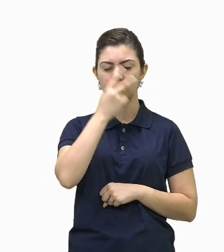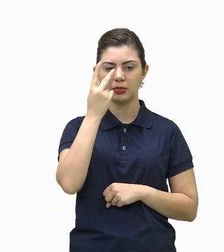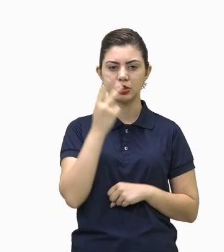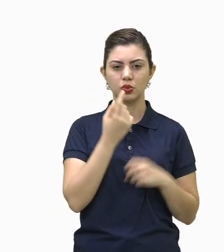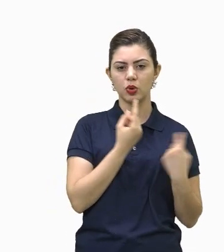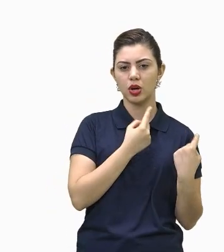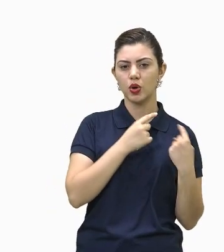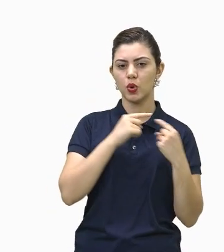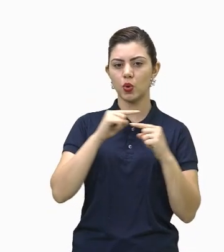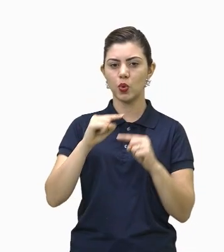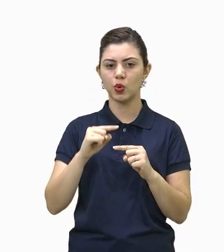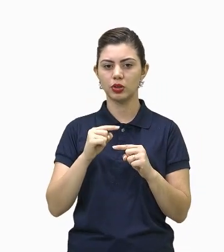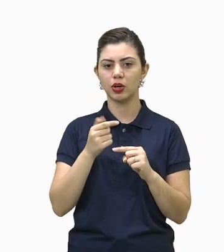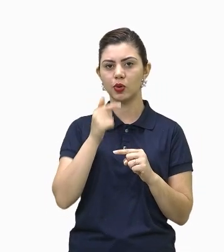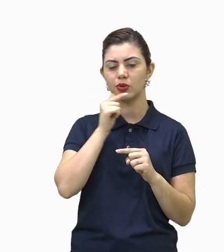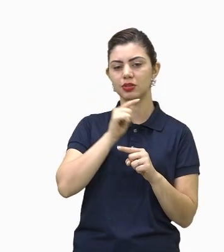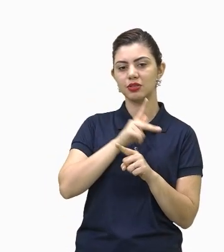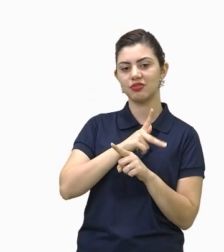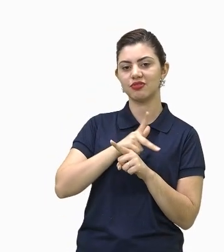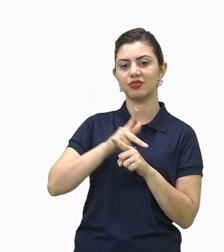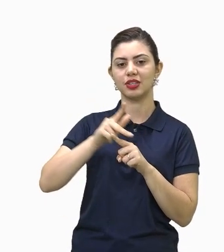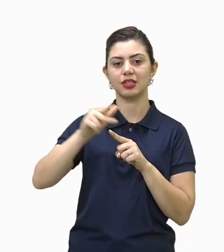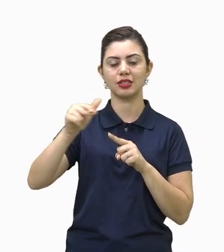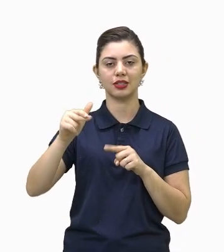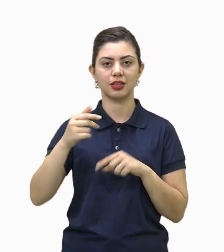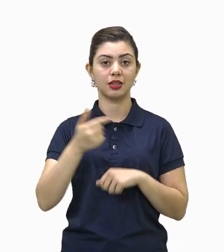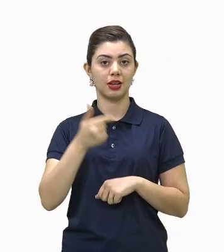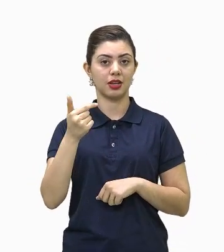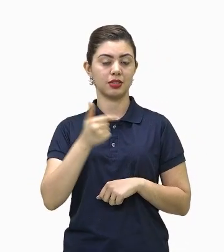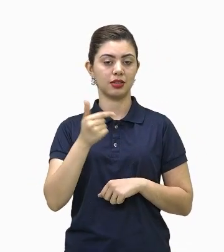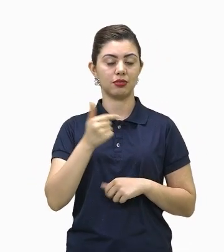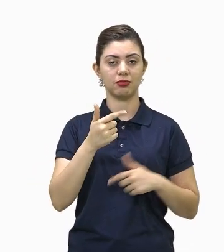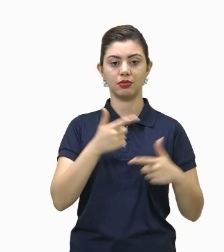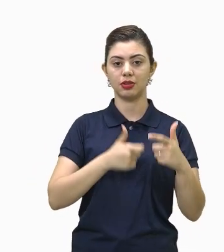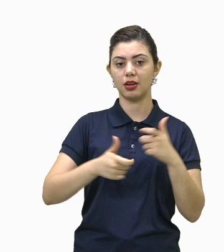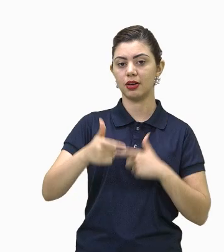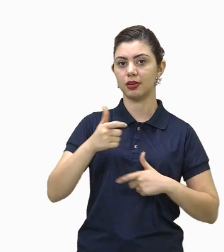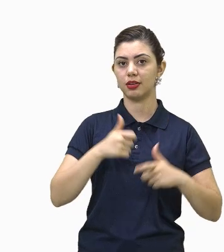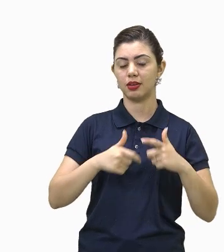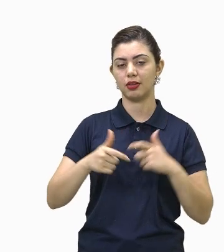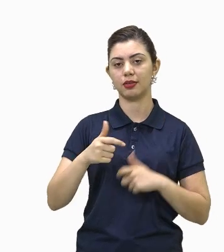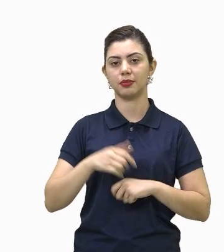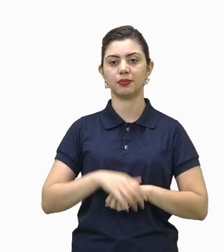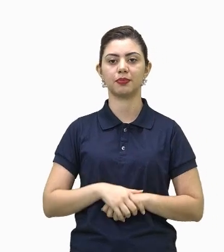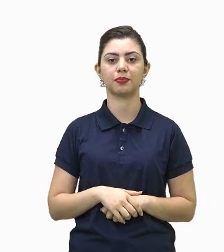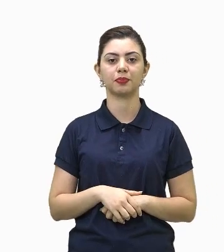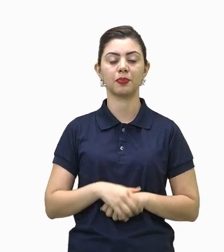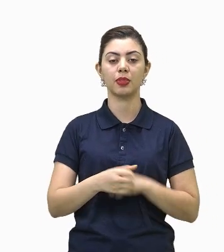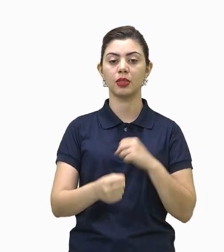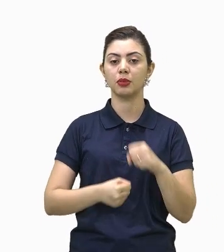pernambucanos alcançaram vitória na Segunda Batalha dos Guararapes. E em